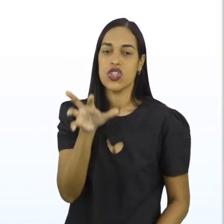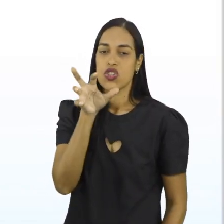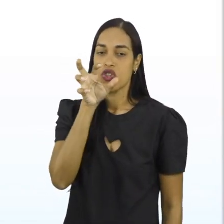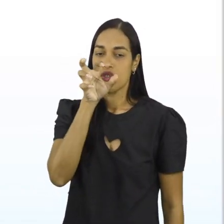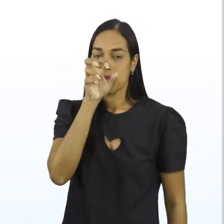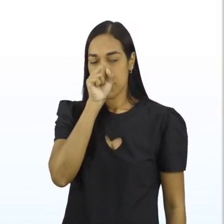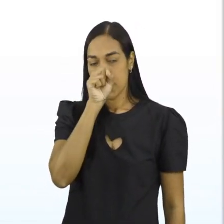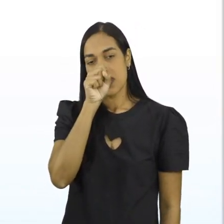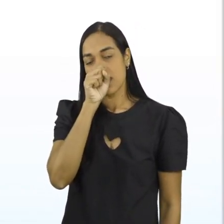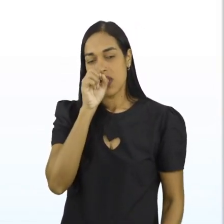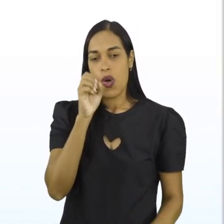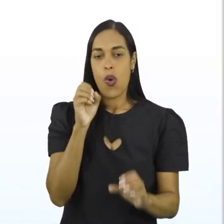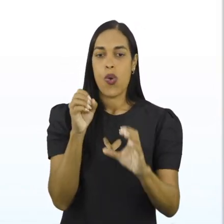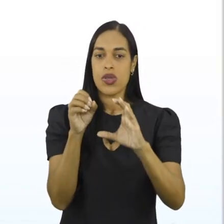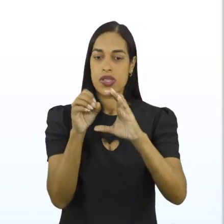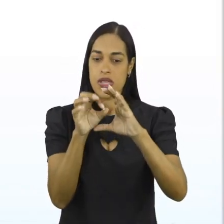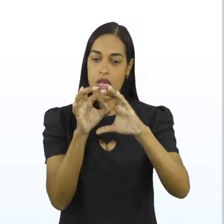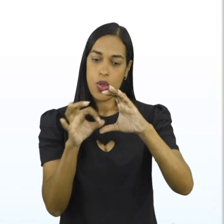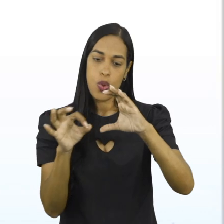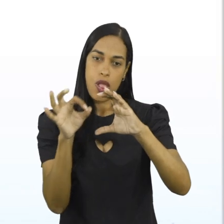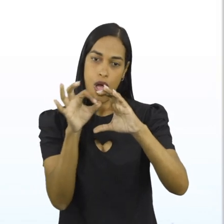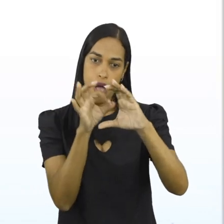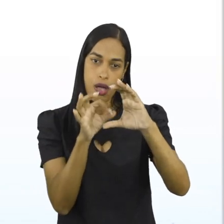respiração aeróbia.